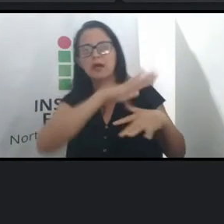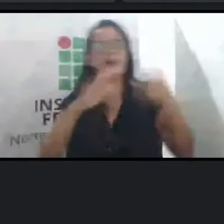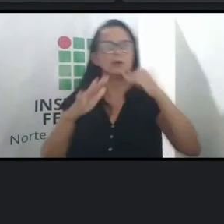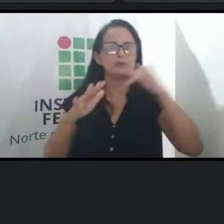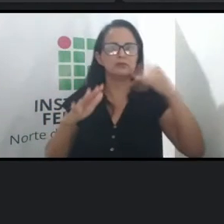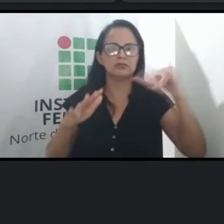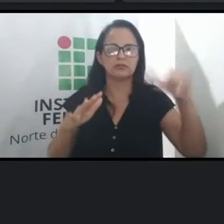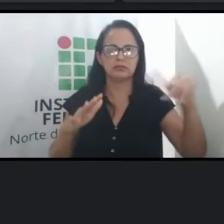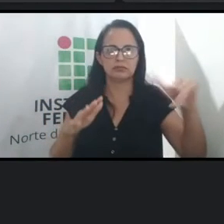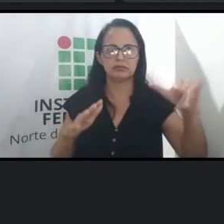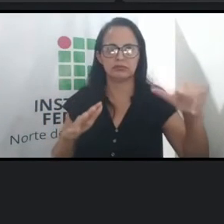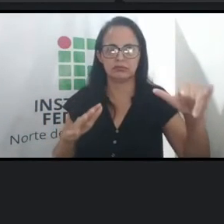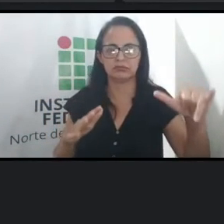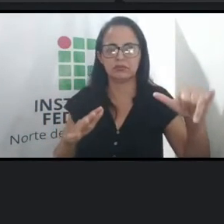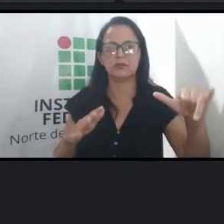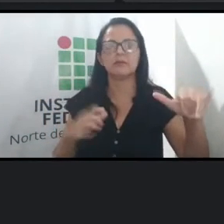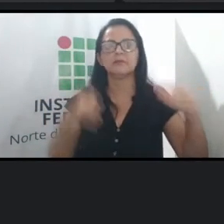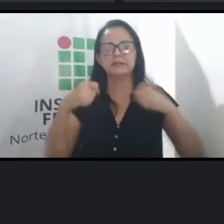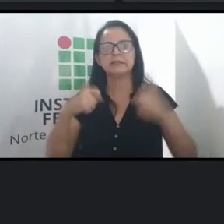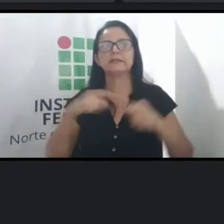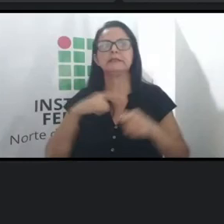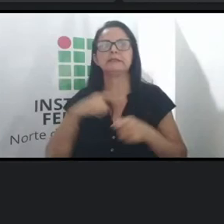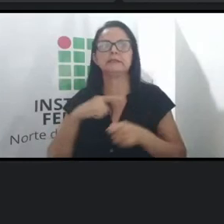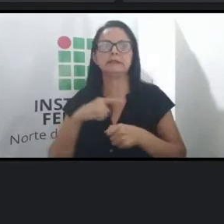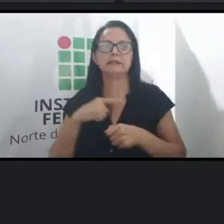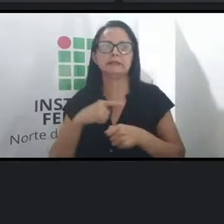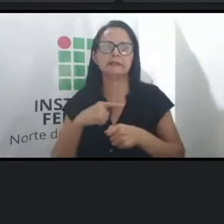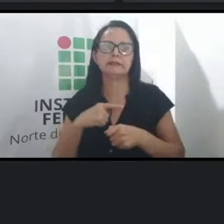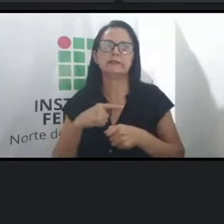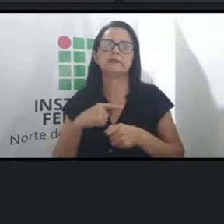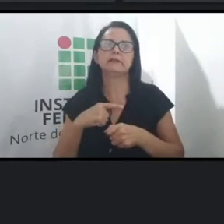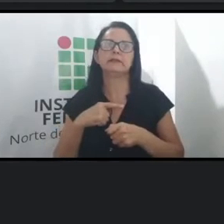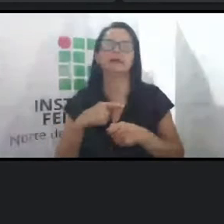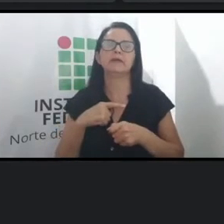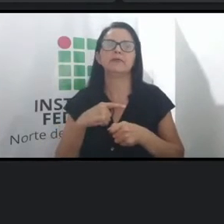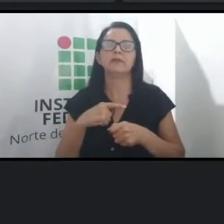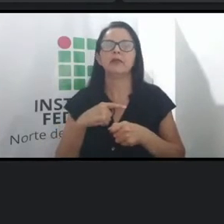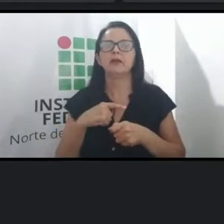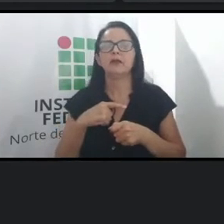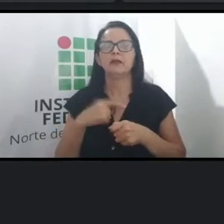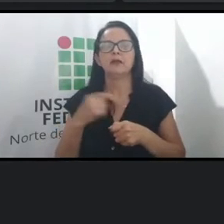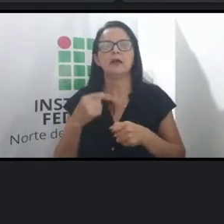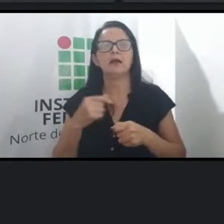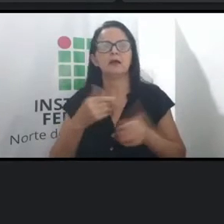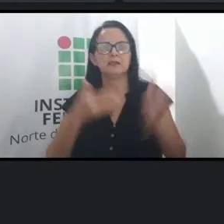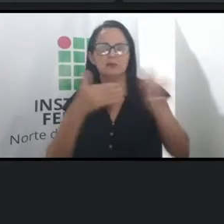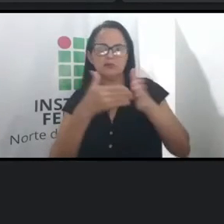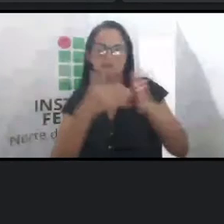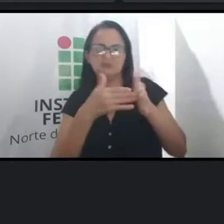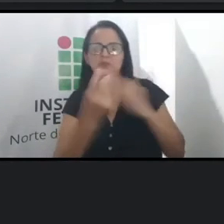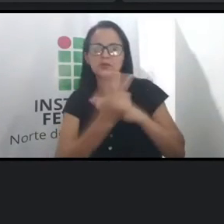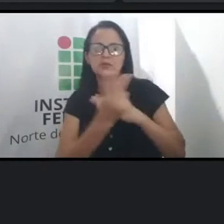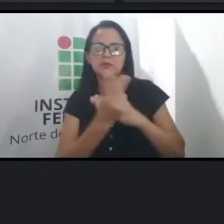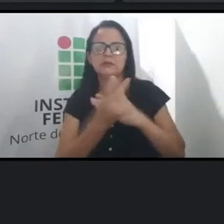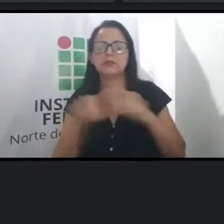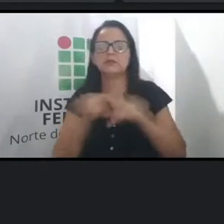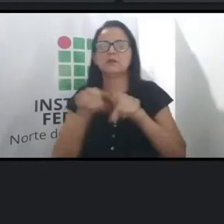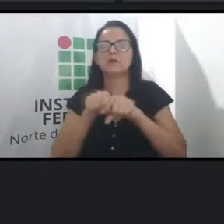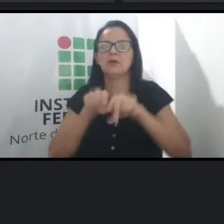Isso aqui nós vemos quando se utiliza andaimes metálicos. E até mesmo quando se